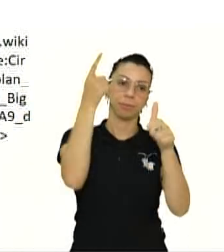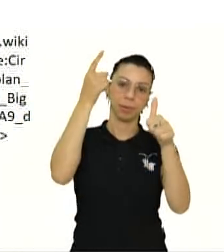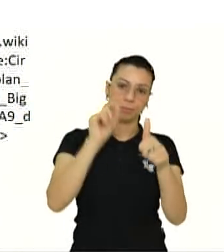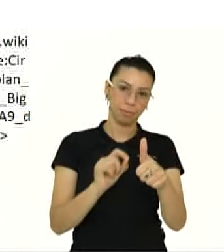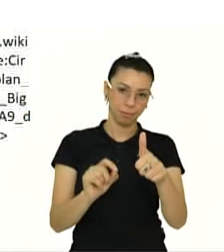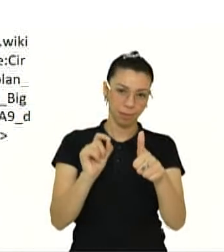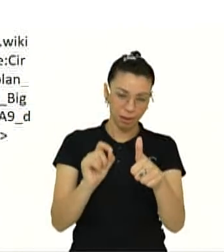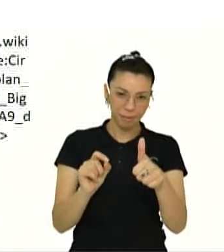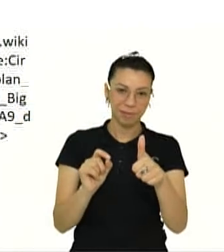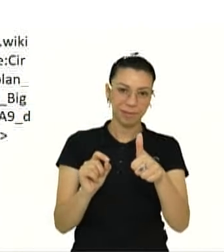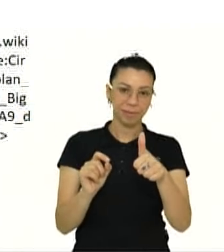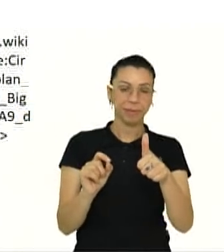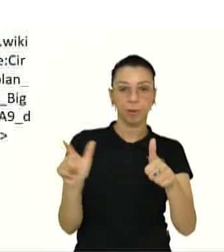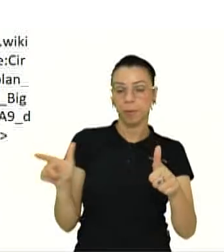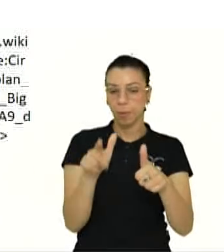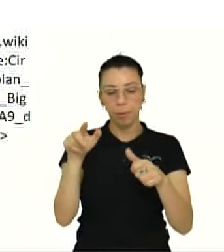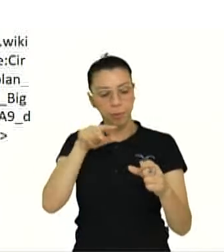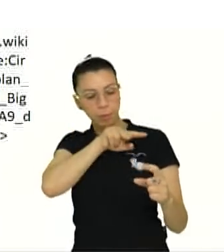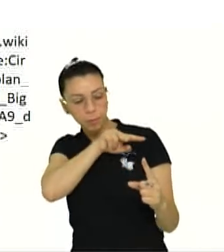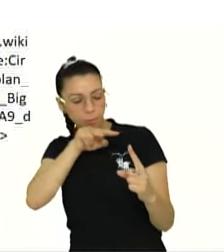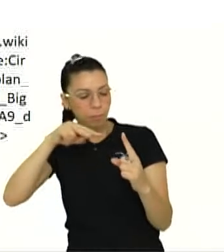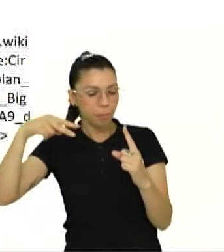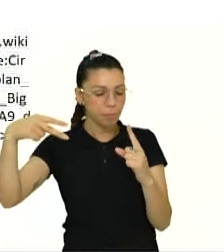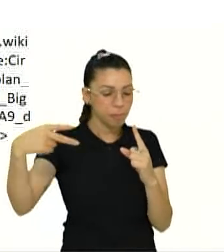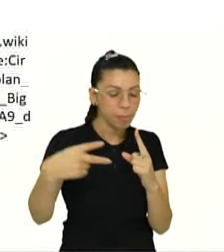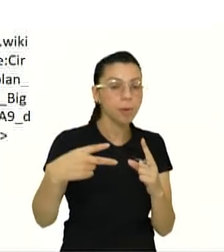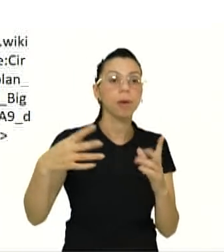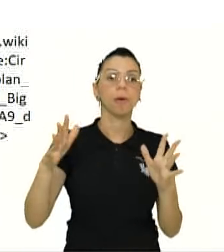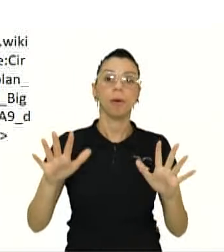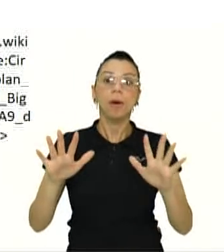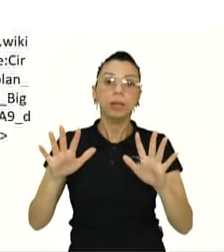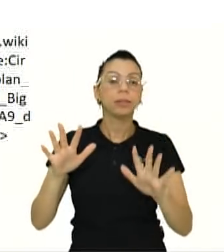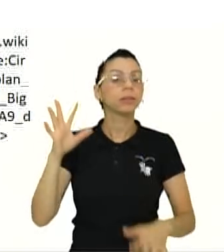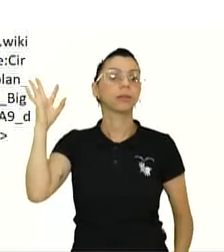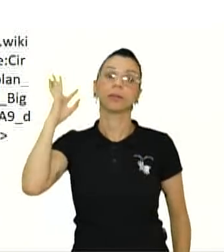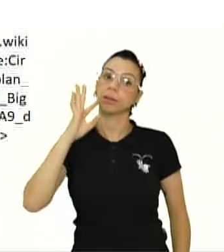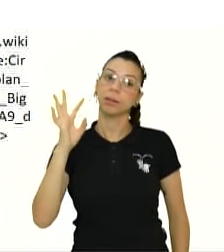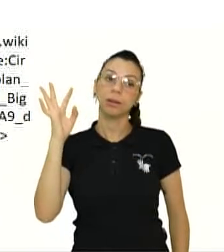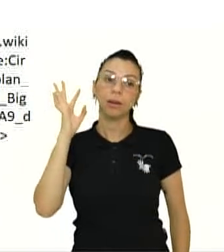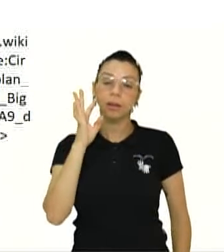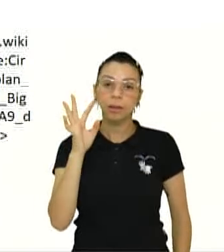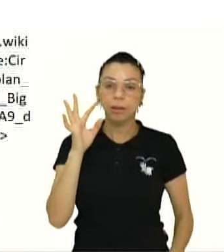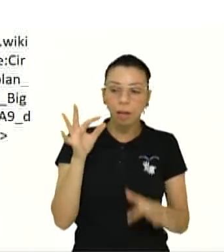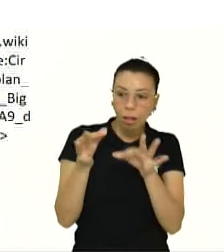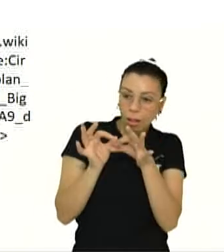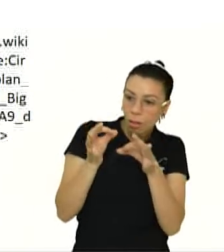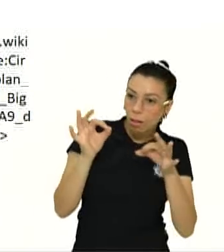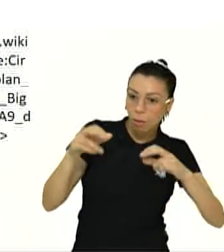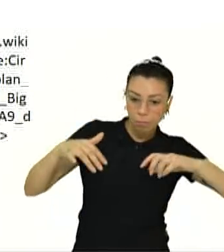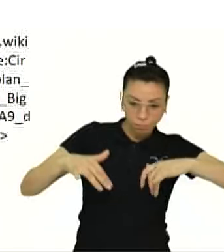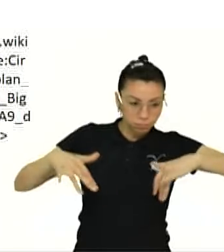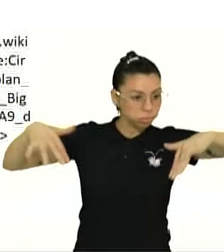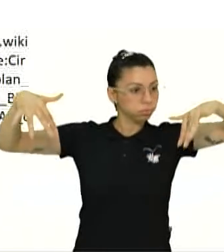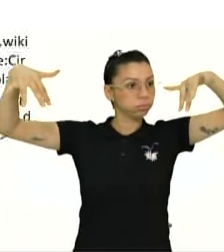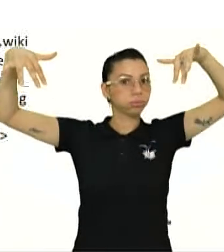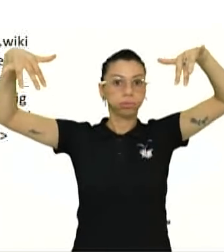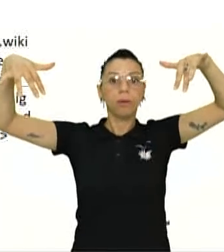maquete, só que em outros ângulos. Olhe que coisa fenomenal, o tamanho da